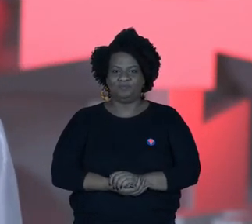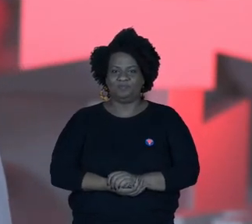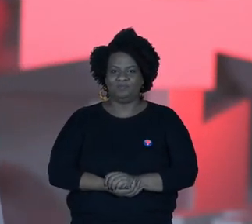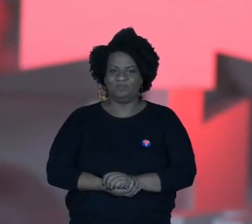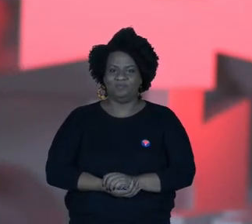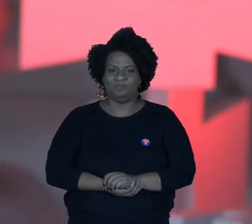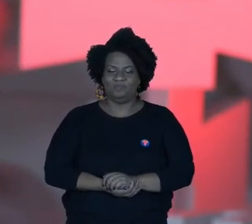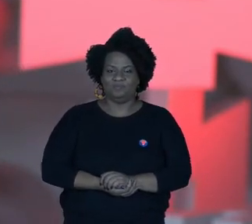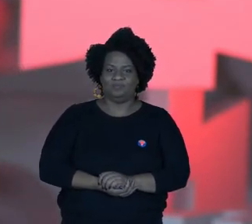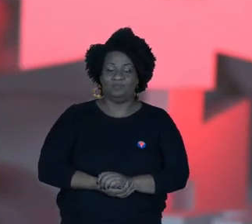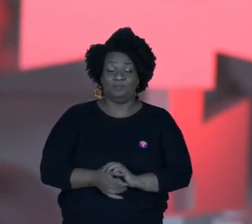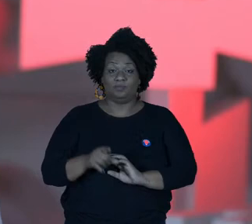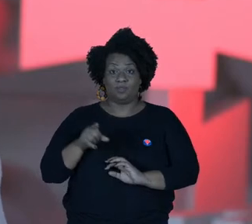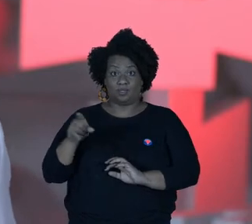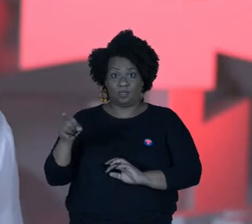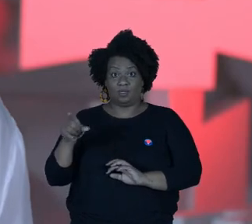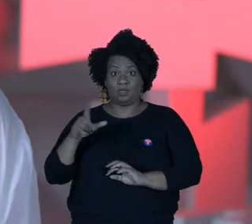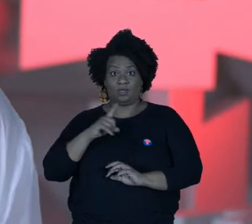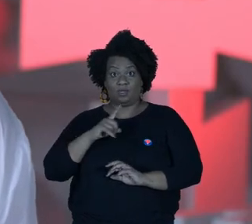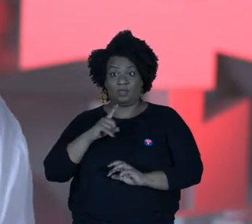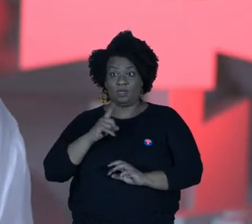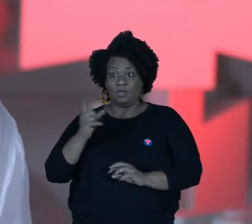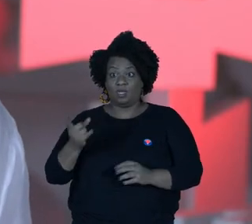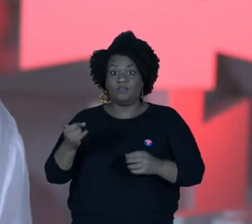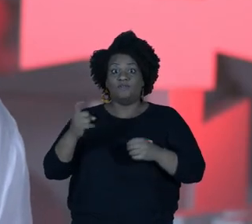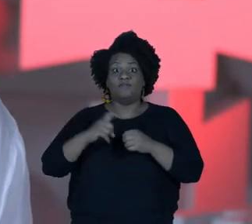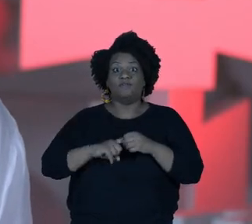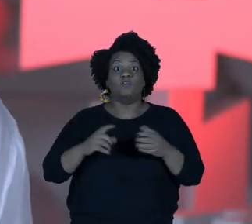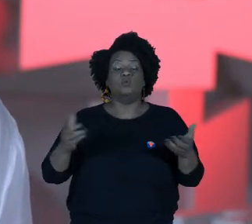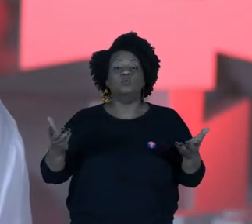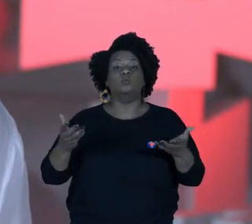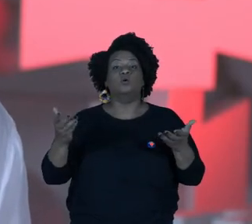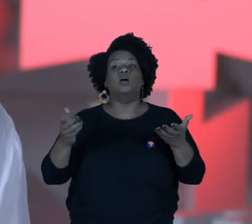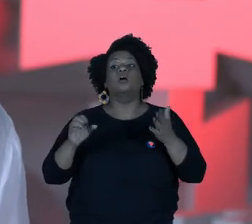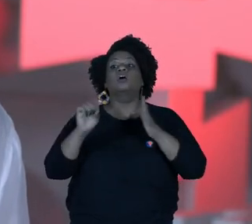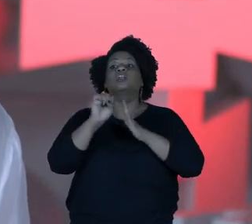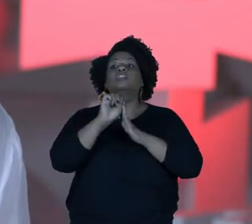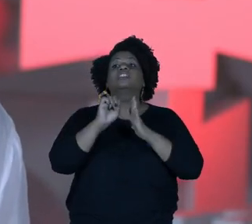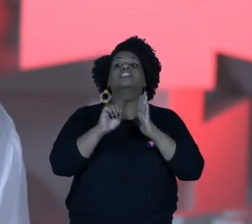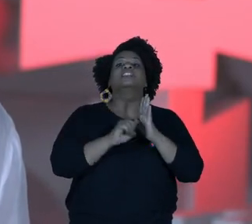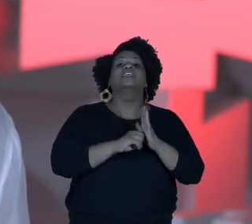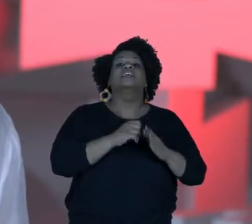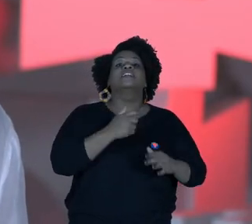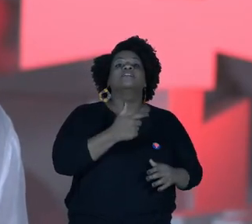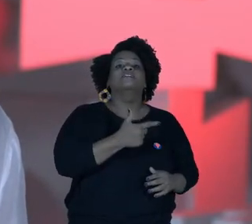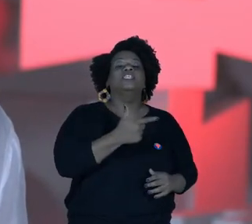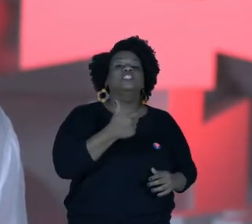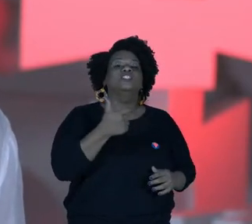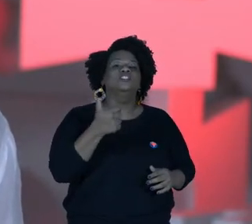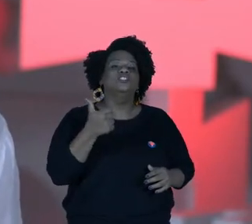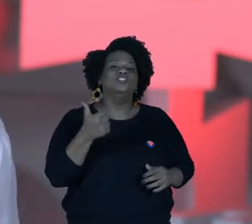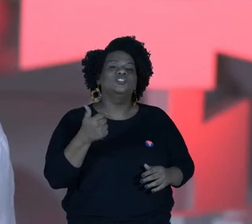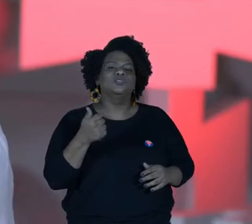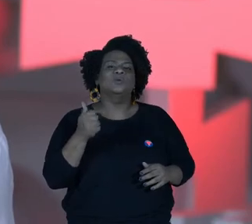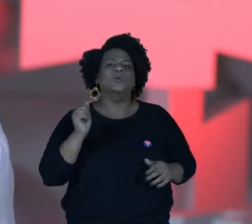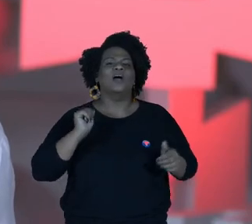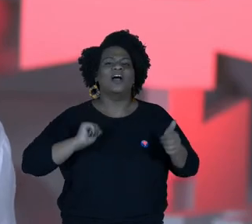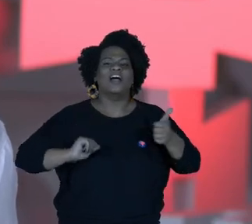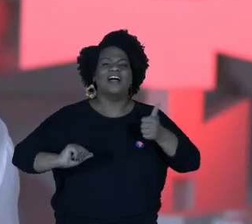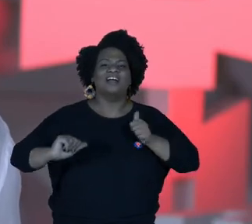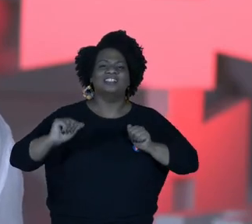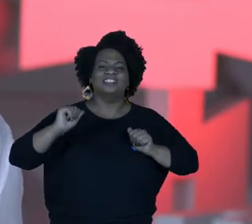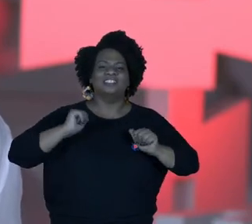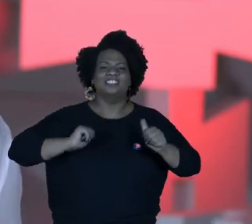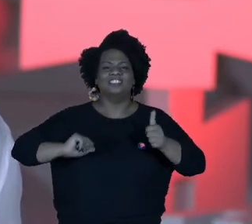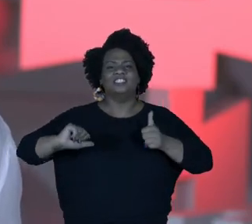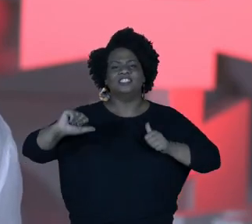A anamorfose, ela foi retomada agora no século XXI. Por artistas, pessoal do grafite,